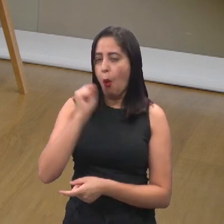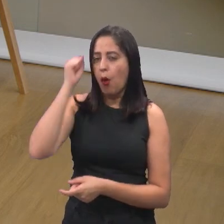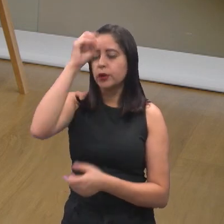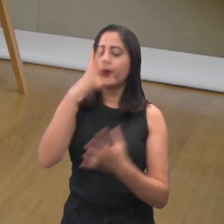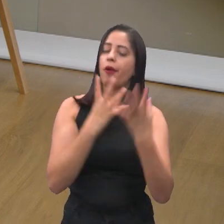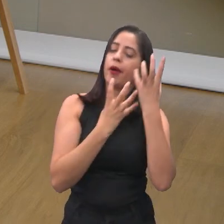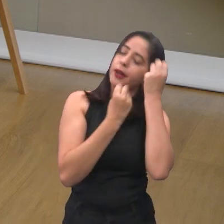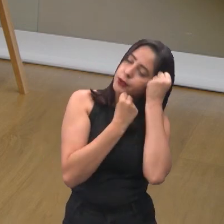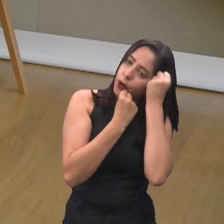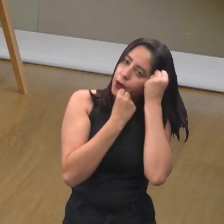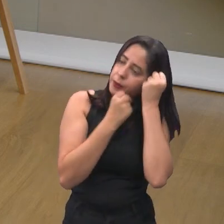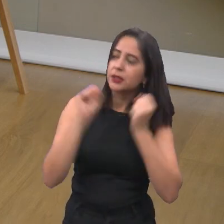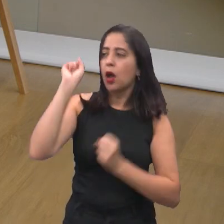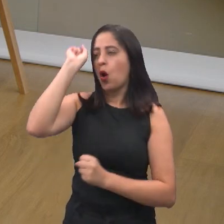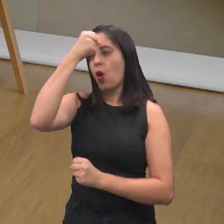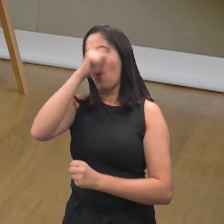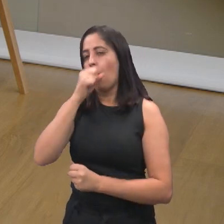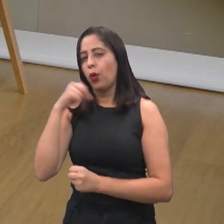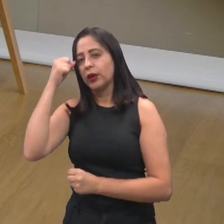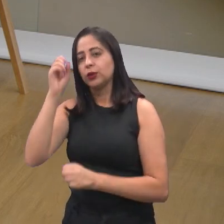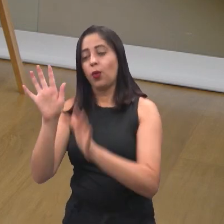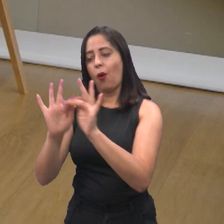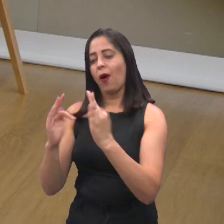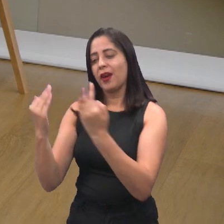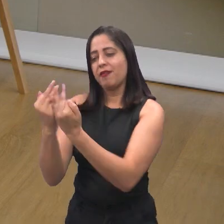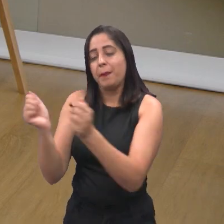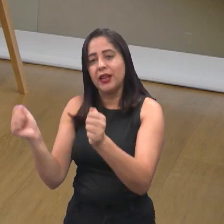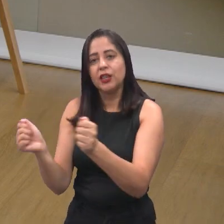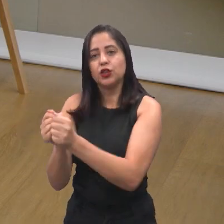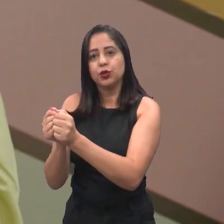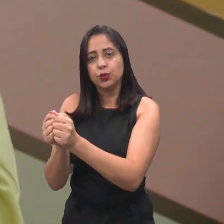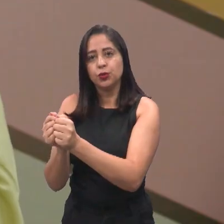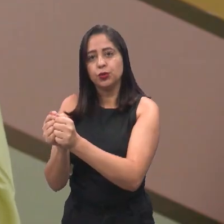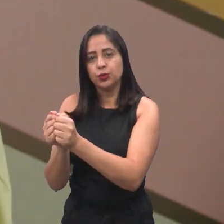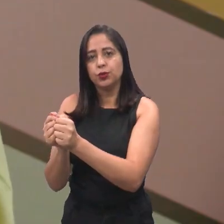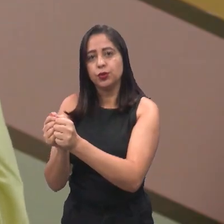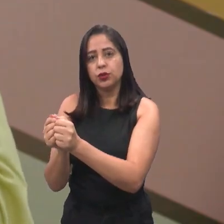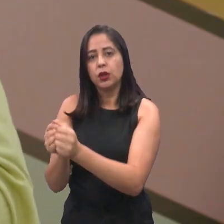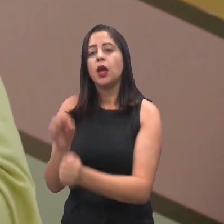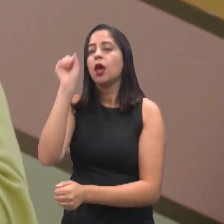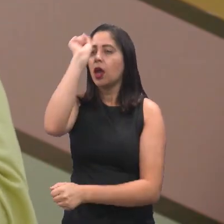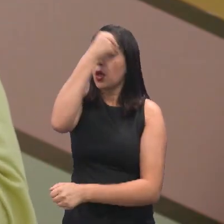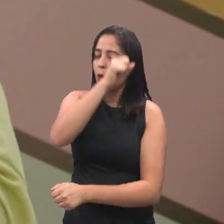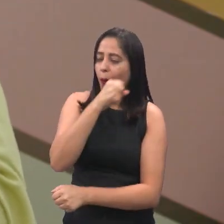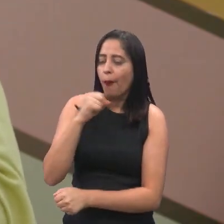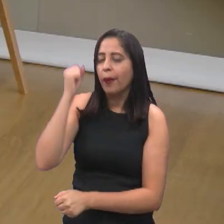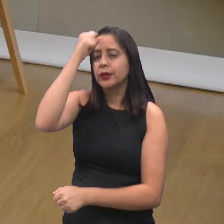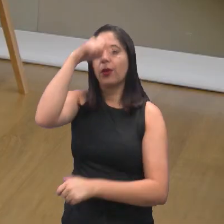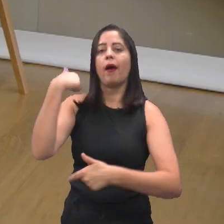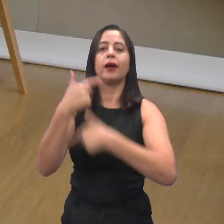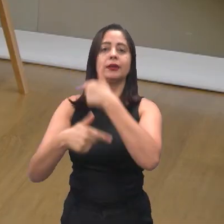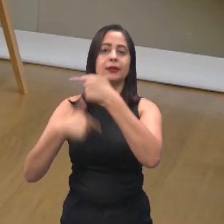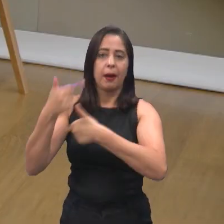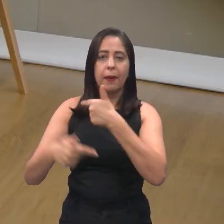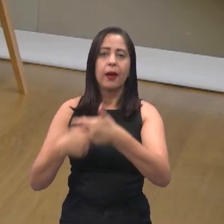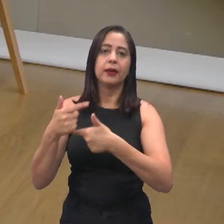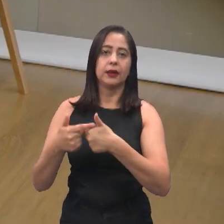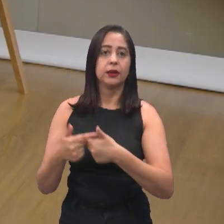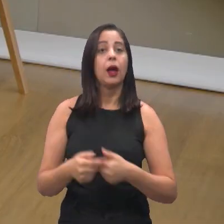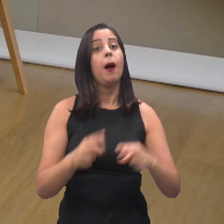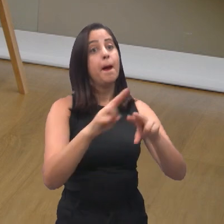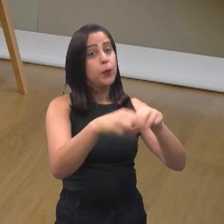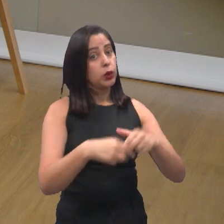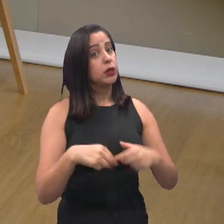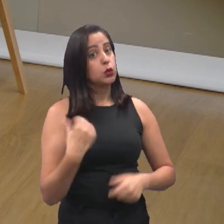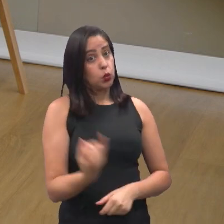família, tendo tempo de lazer, e 8 horas ou mais, muitas Sim. vezes, a gente passa trabalhando. Daí Então, a importância de um ambiente